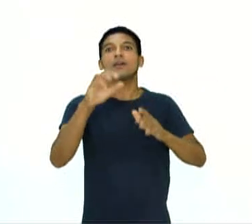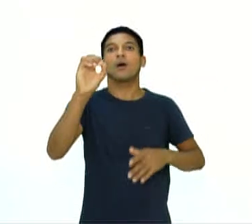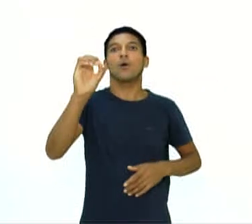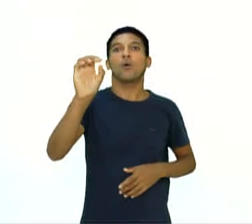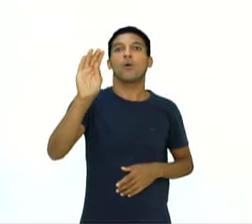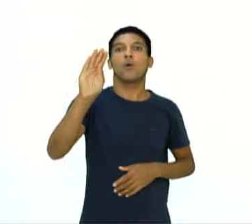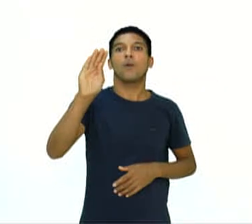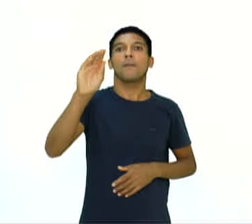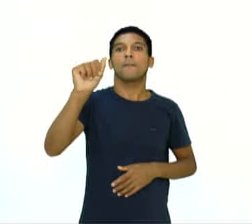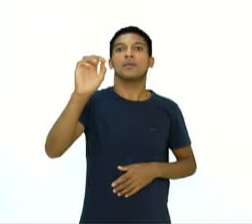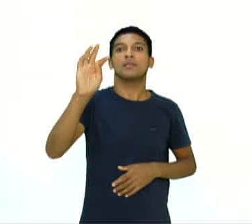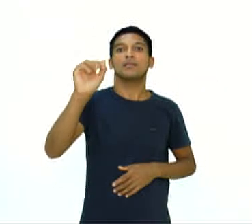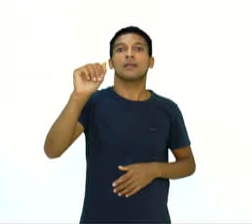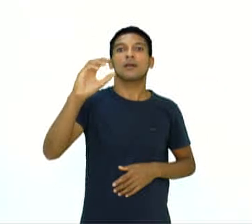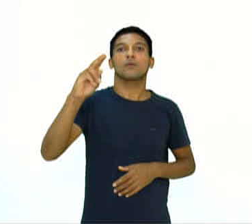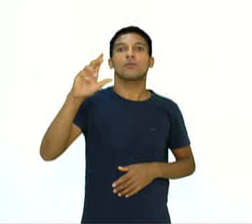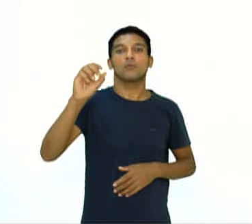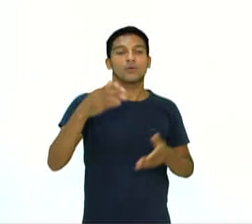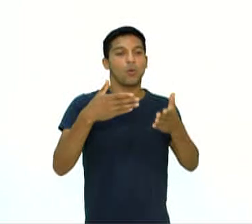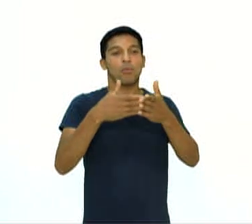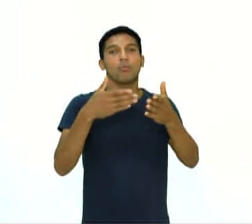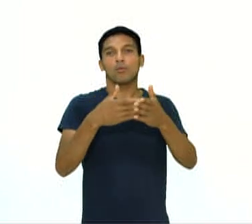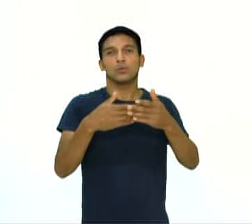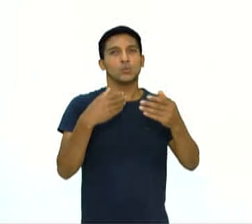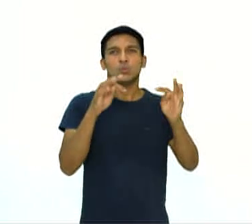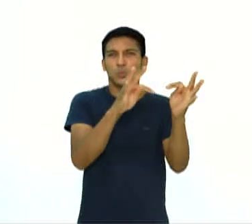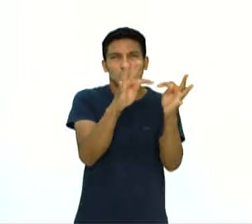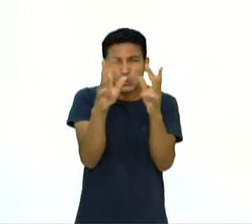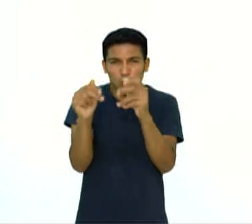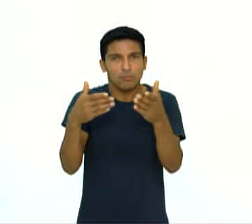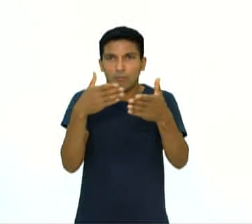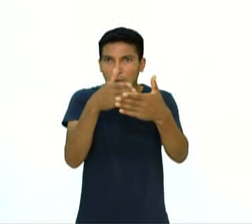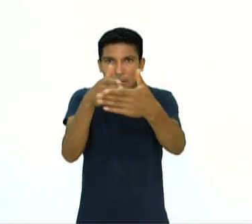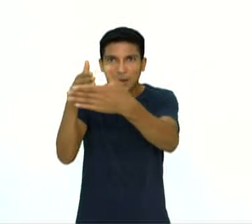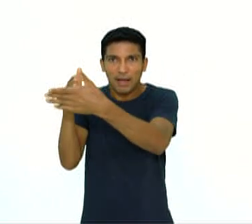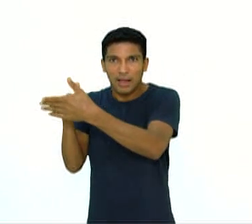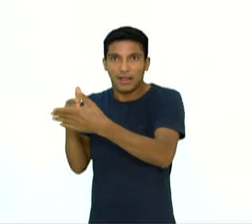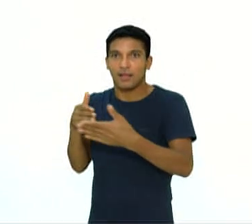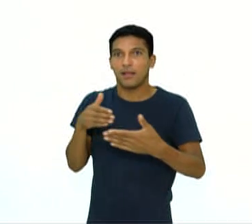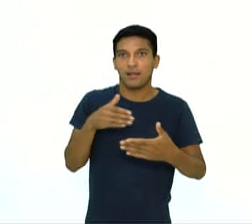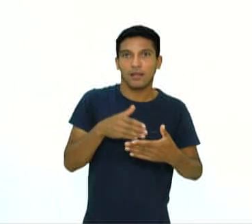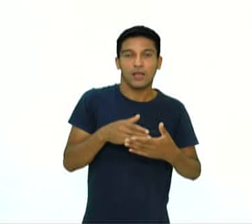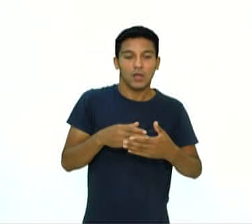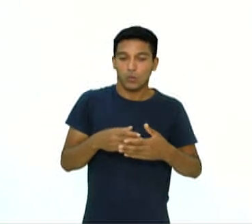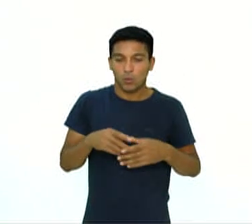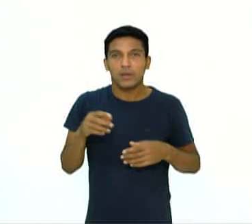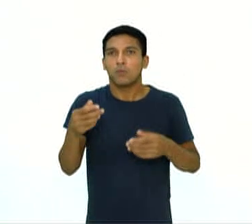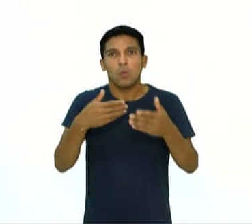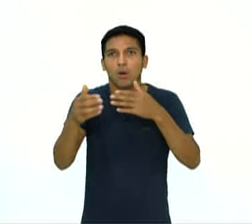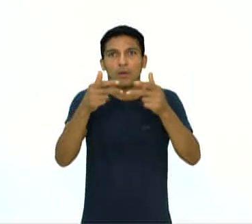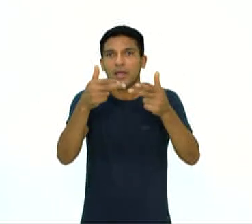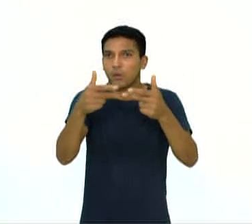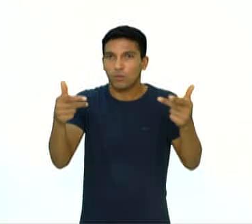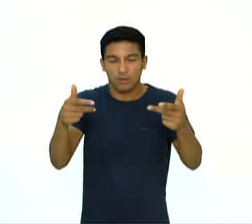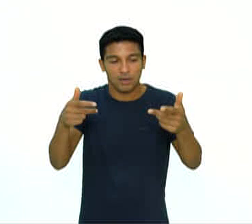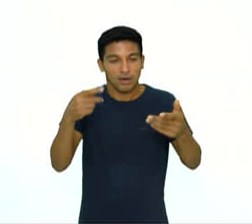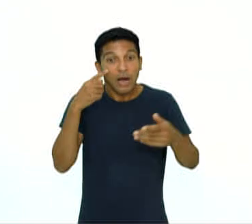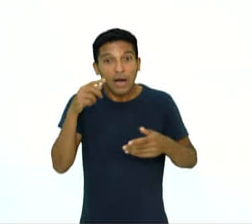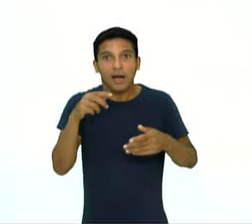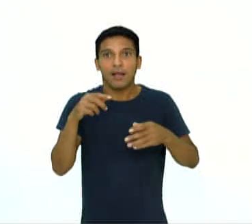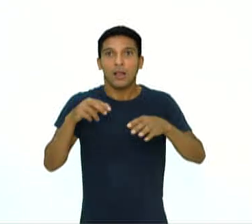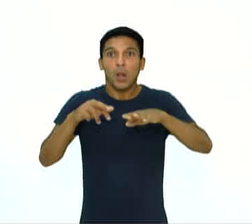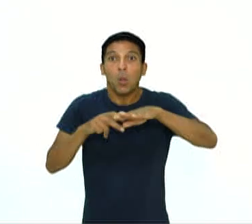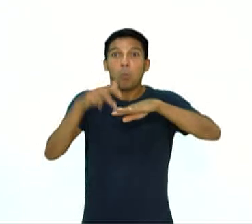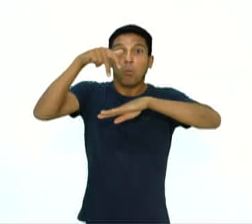uma árvore, um vão entre prédios, tudo vira obstáculo. Uma catraca, né? Tudo vira obstáculo. E ele